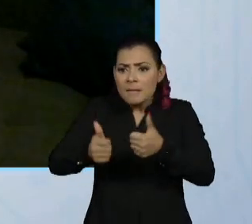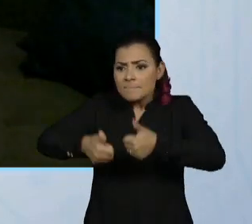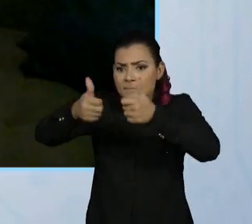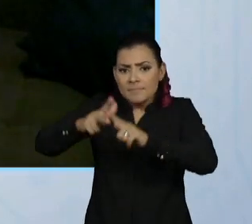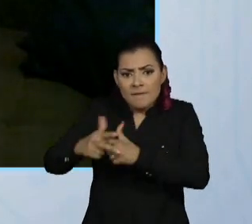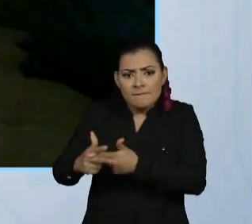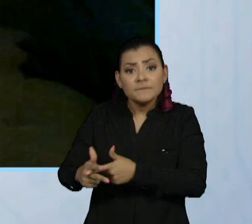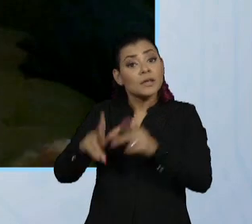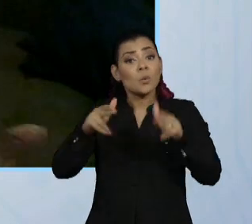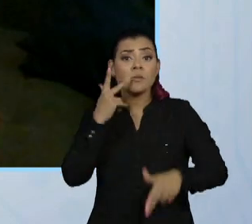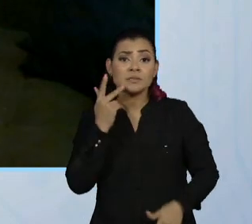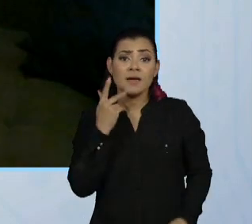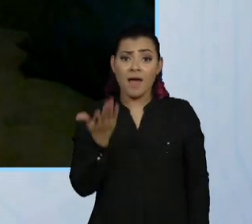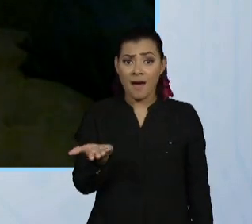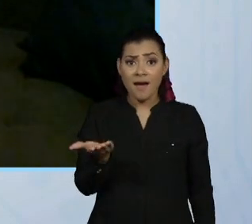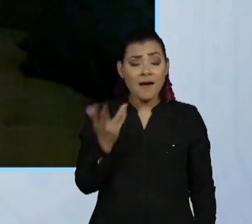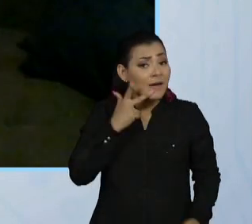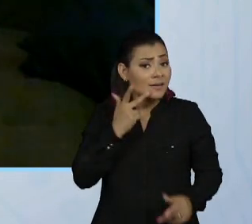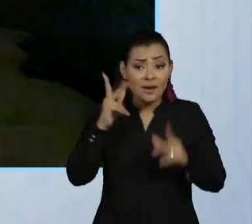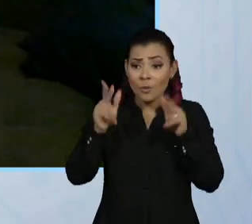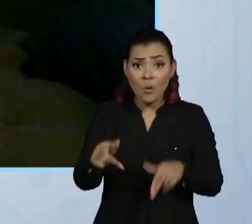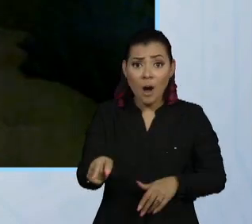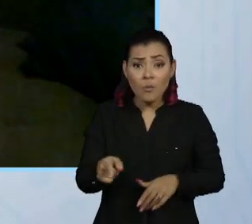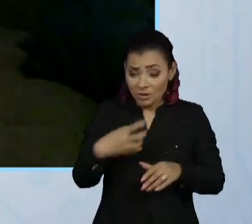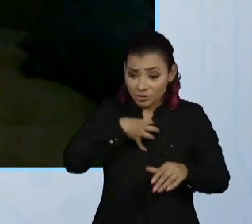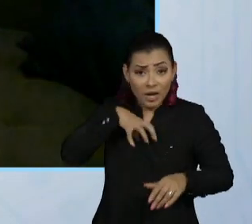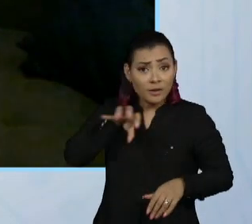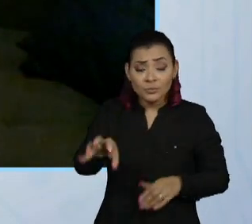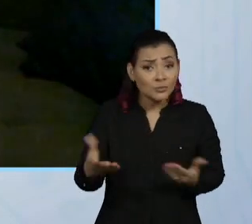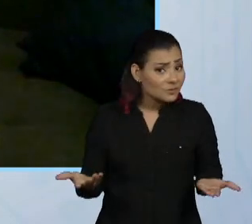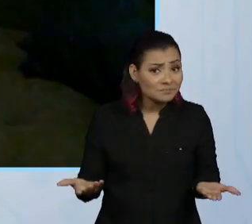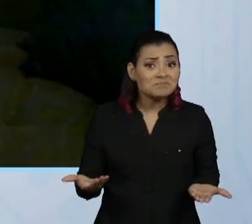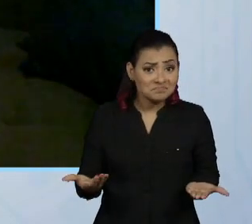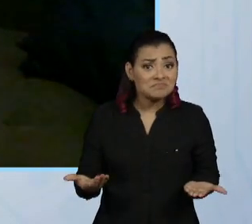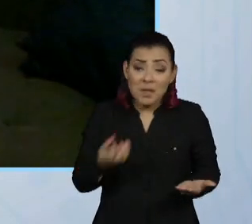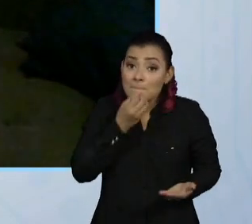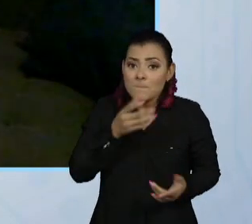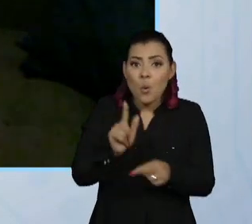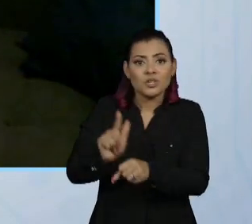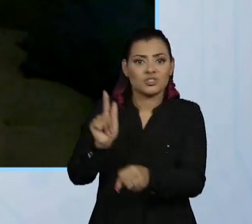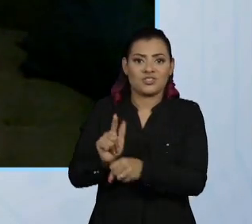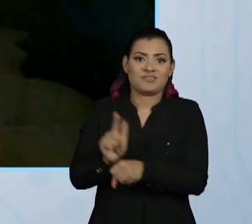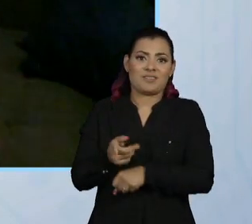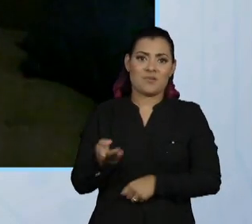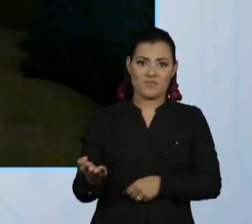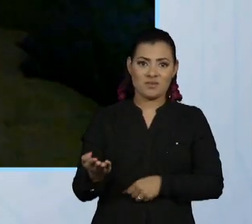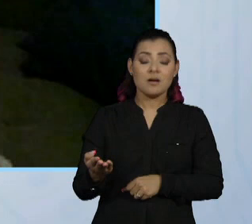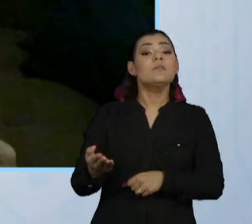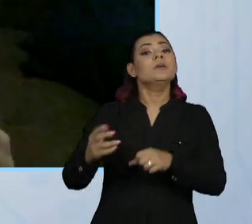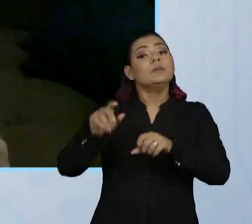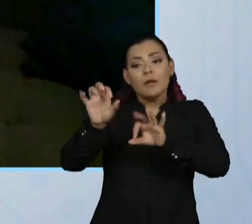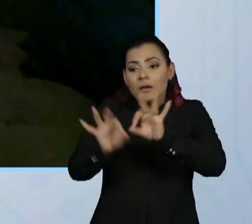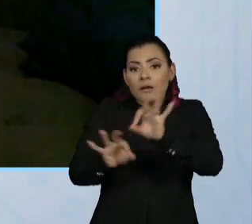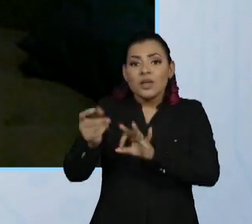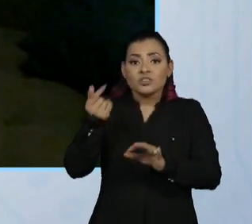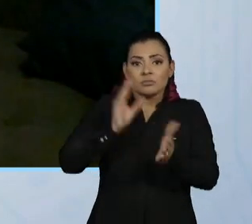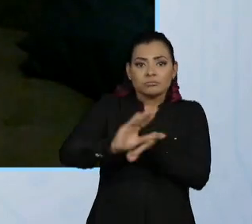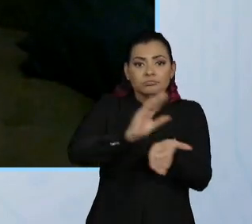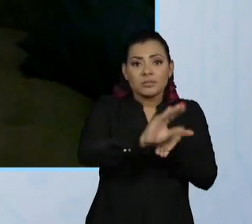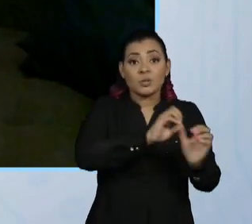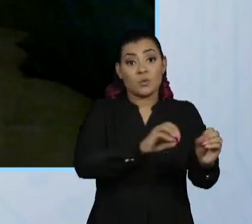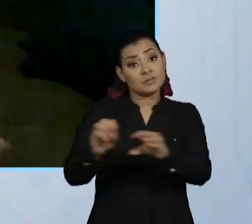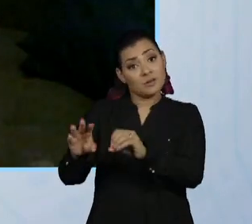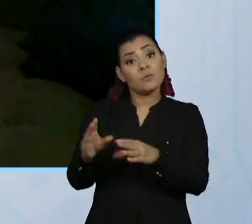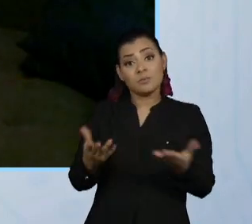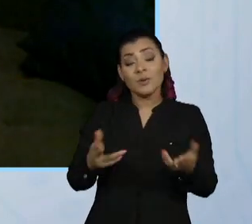Ceará faz. O Ceará faz exatamente uma boa gestão dos recursos educacionais,